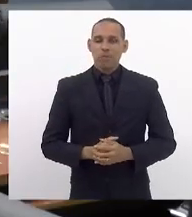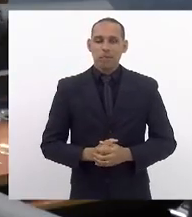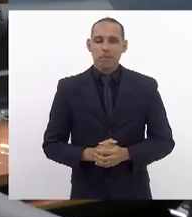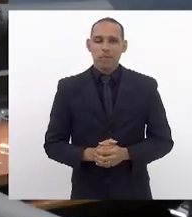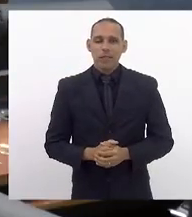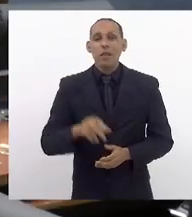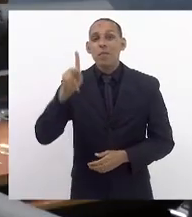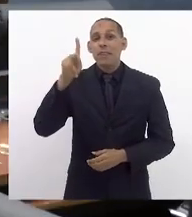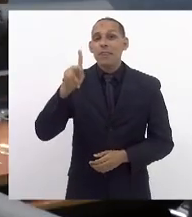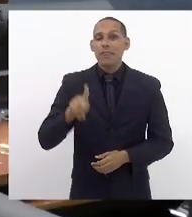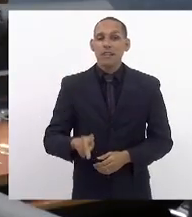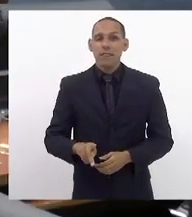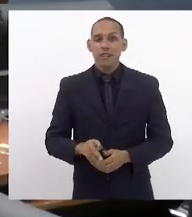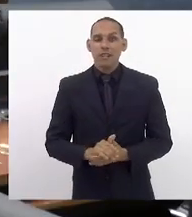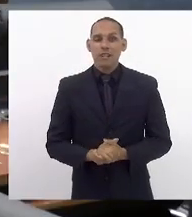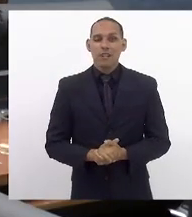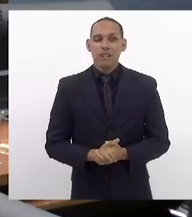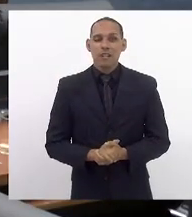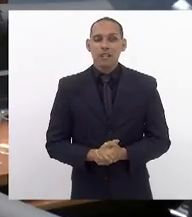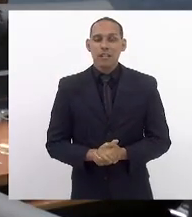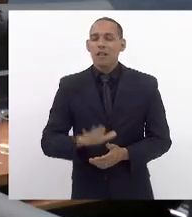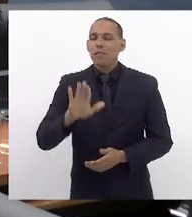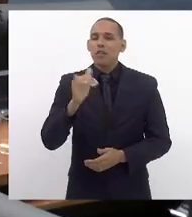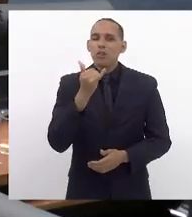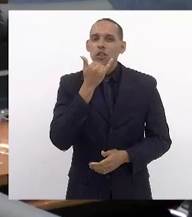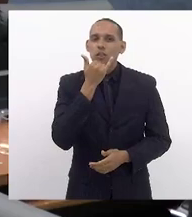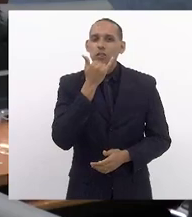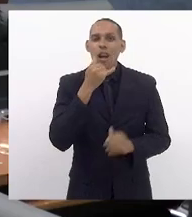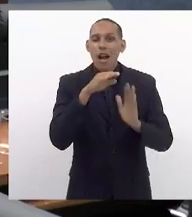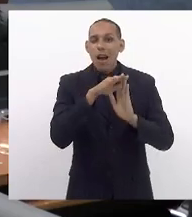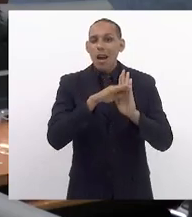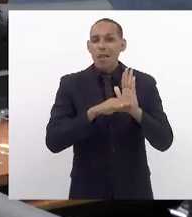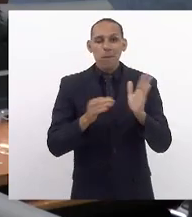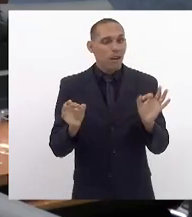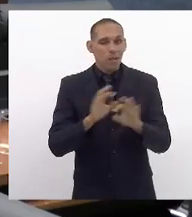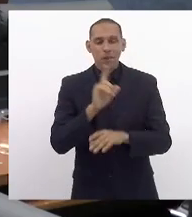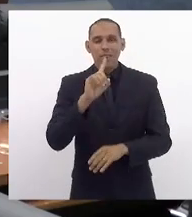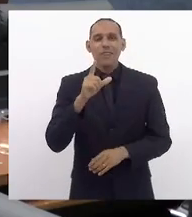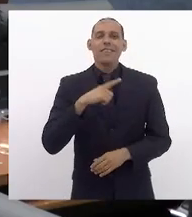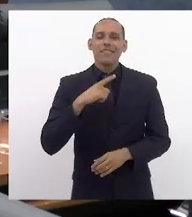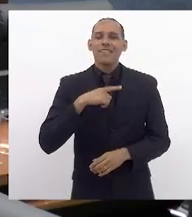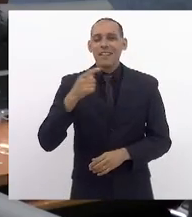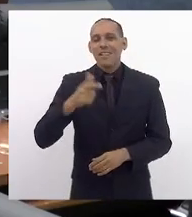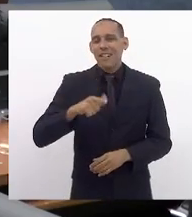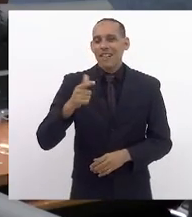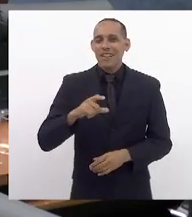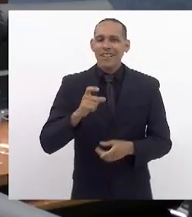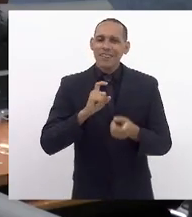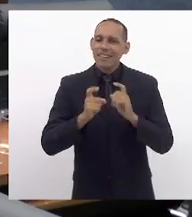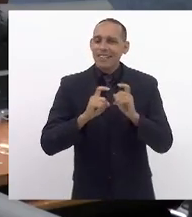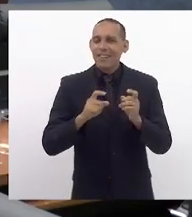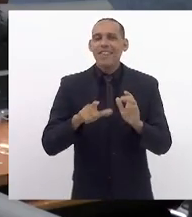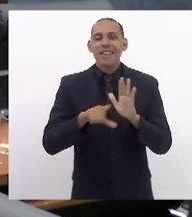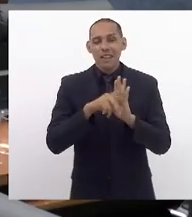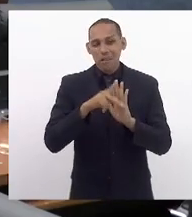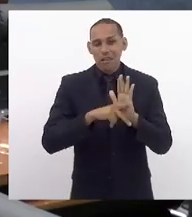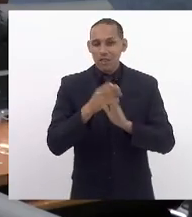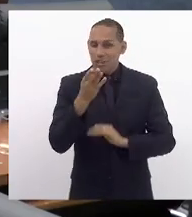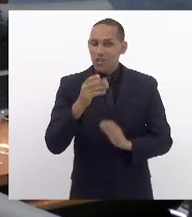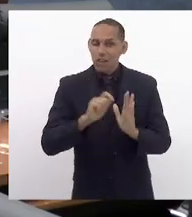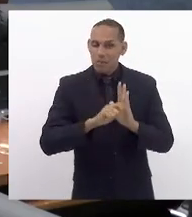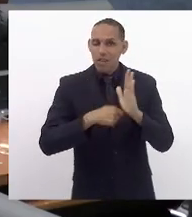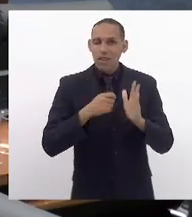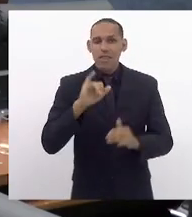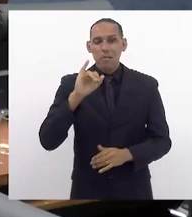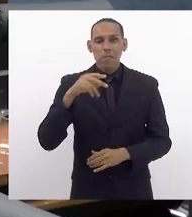Senhor presidente, a pauta... Não, perdão. A pauta tem, não acabou, tem, não, tem mais, tem mais a sessão segunda. Tem um projeto-lei que o senhor é autor do